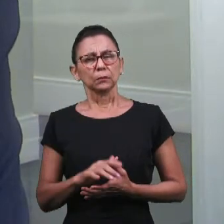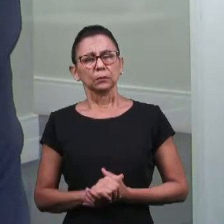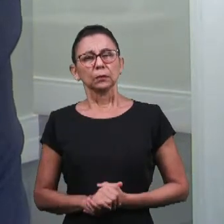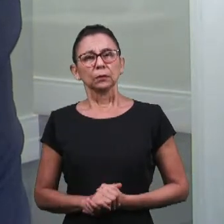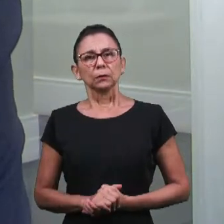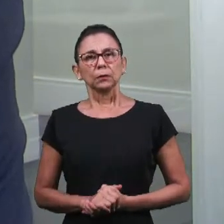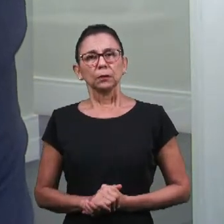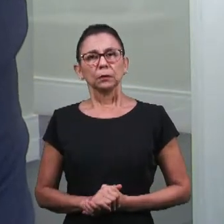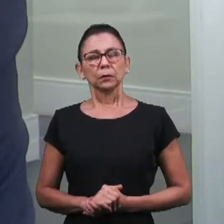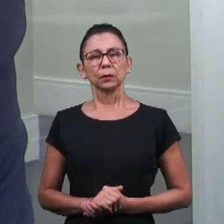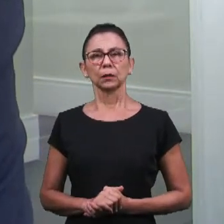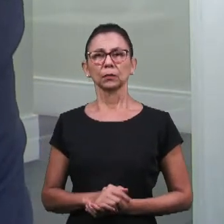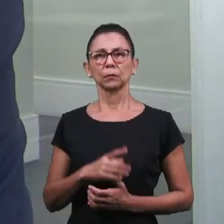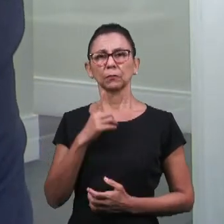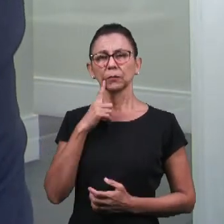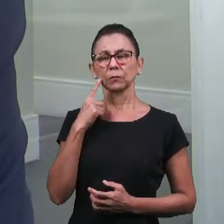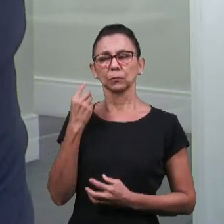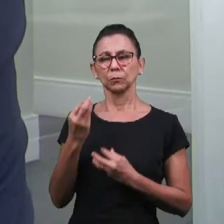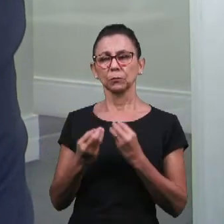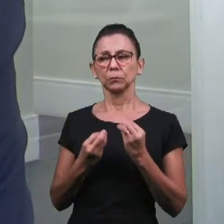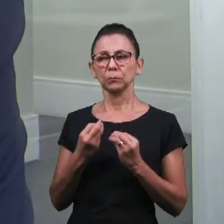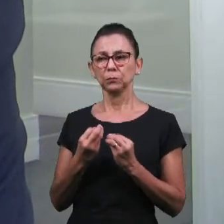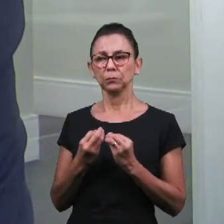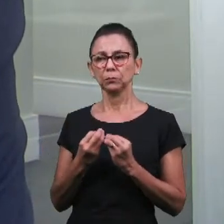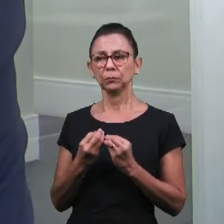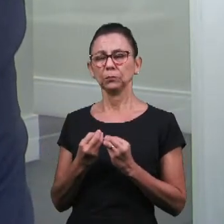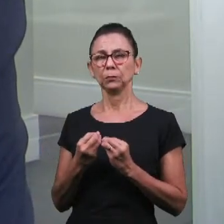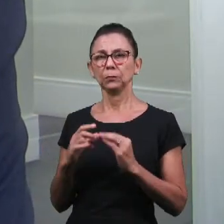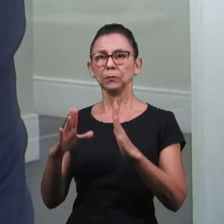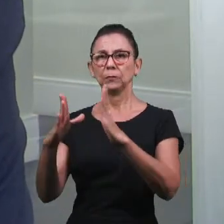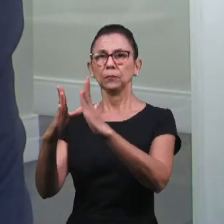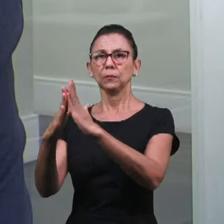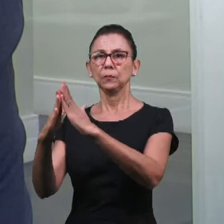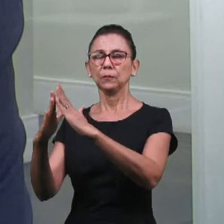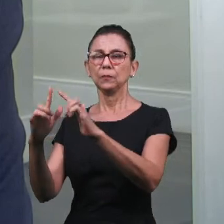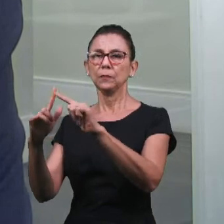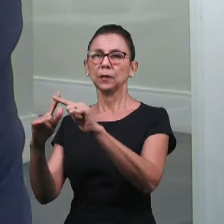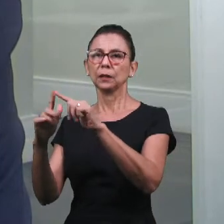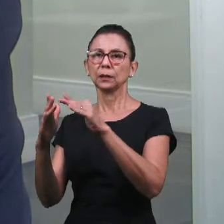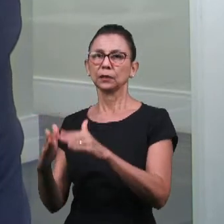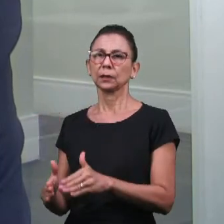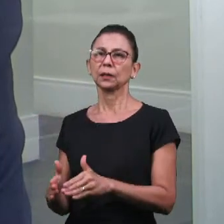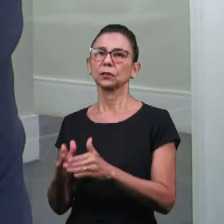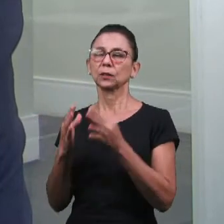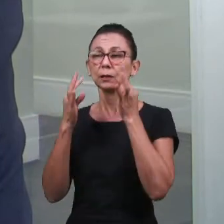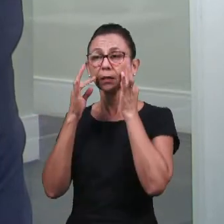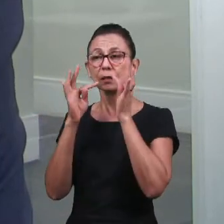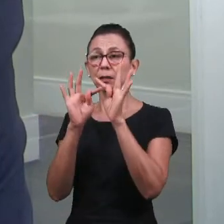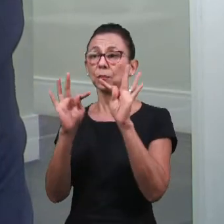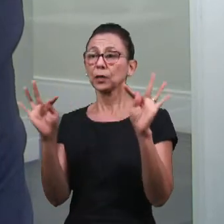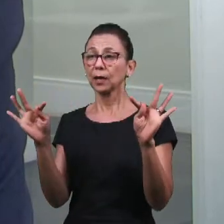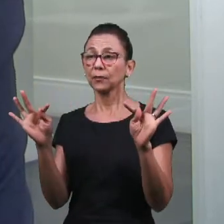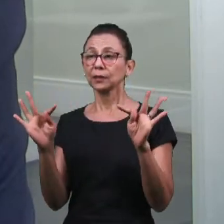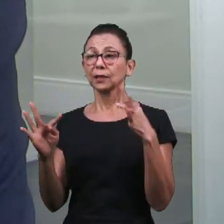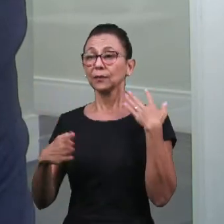né? A igreja orava, né? E a alegria da oração respondida, e como que